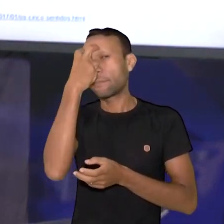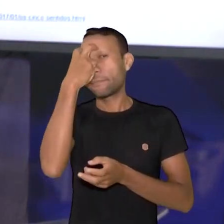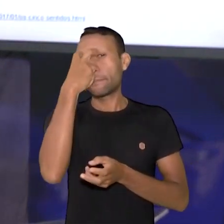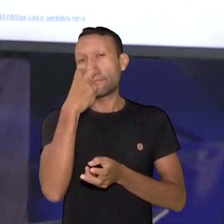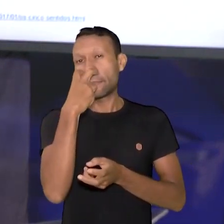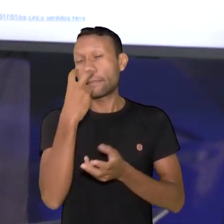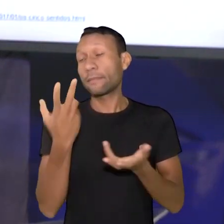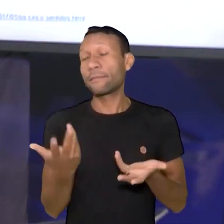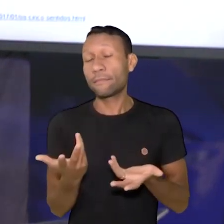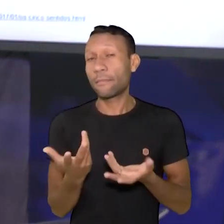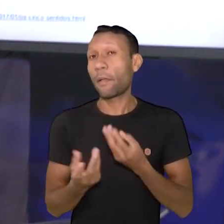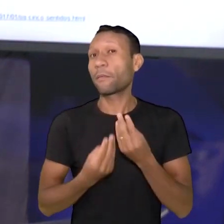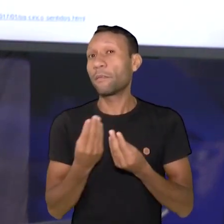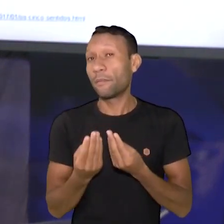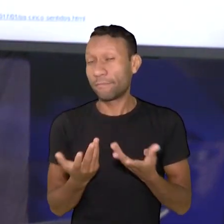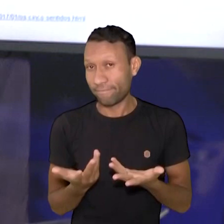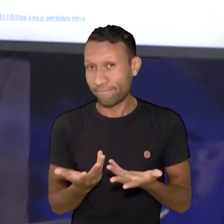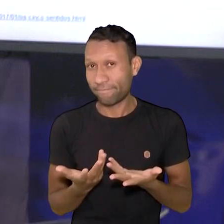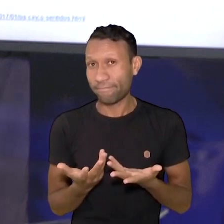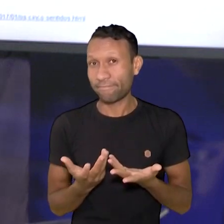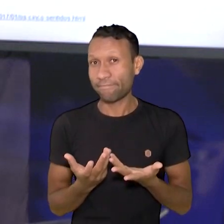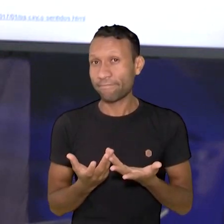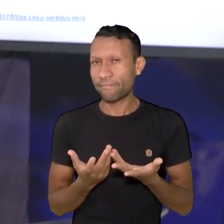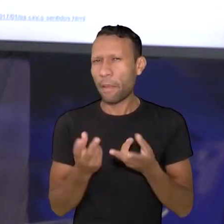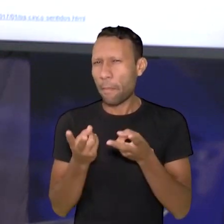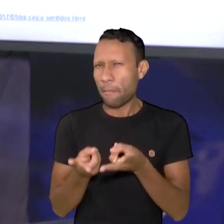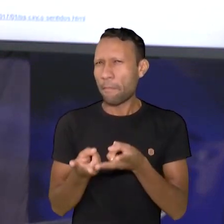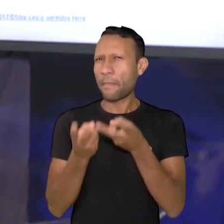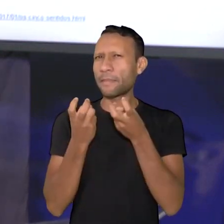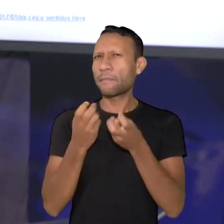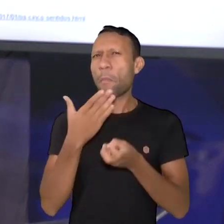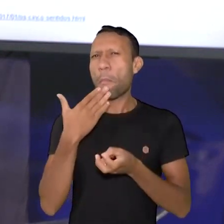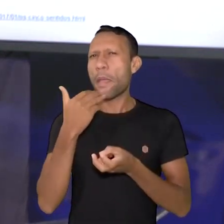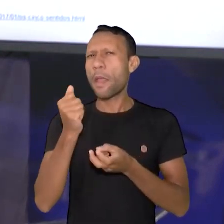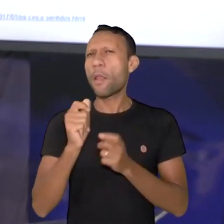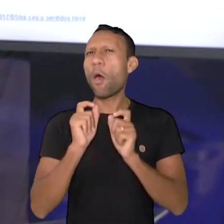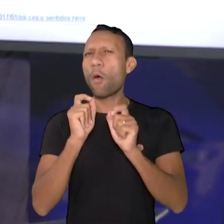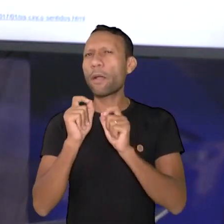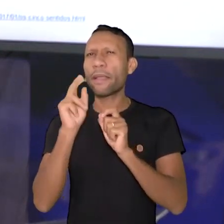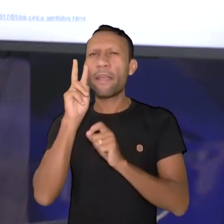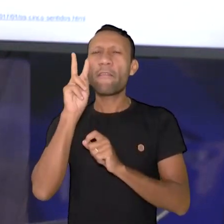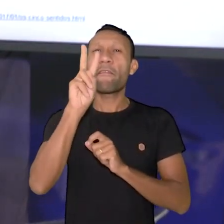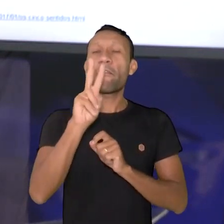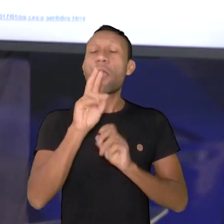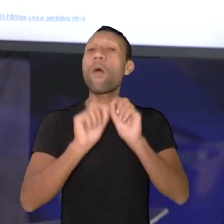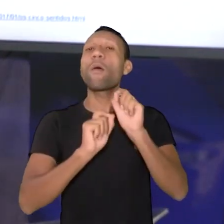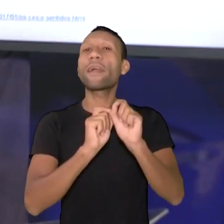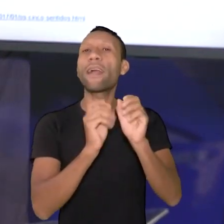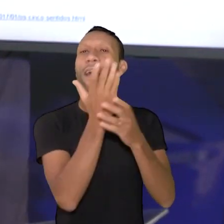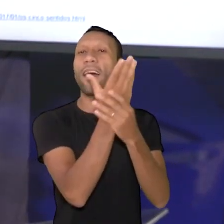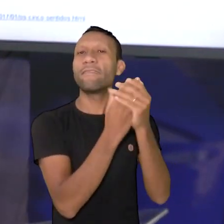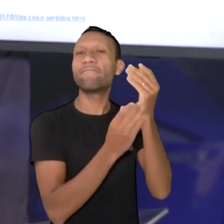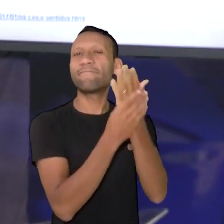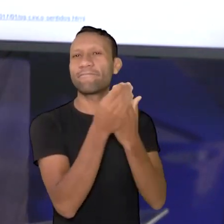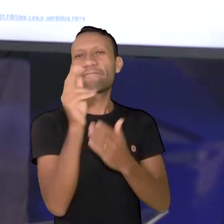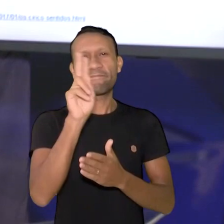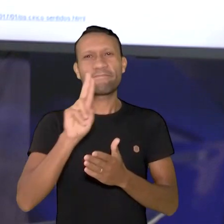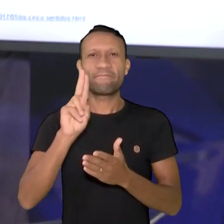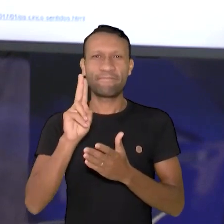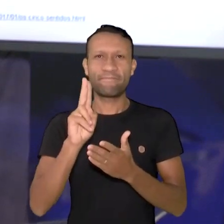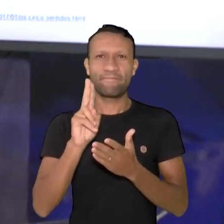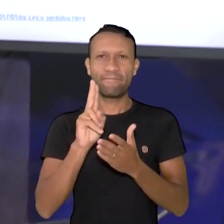vai ver já já um pouquinho sobre ela. Percebam que o melhor lugar para que eu possa enxergar é com as mãos, porque ela é